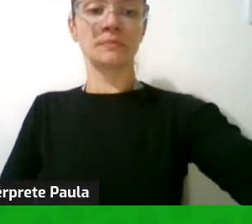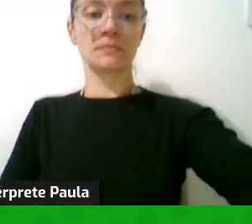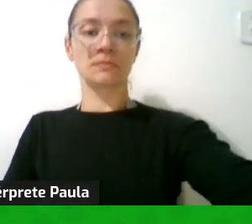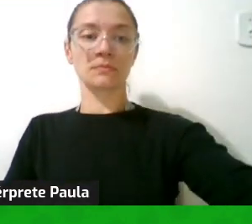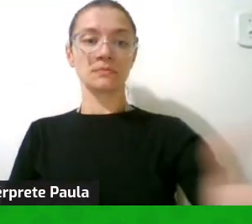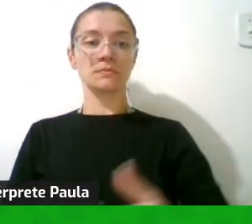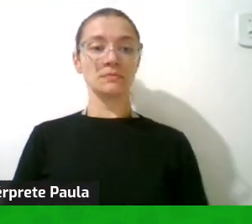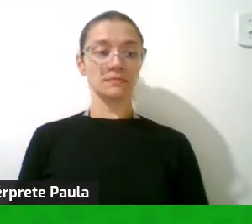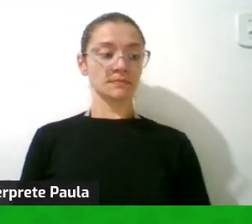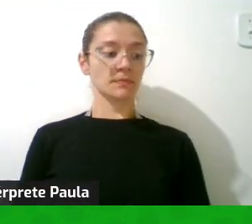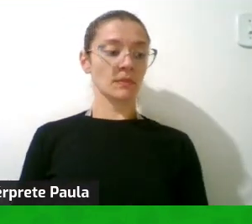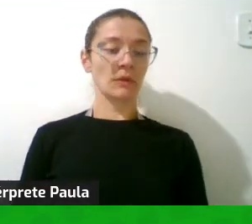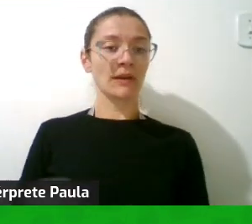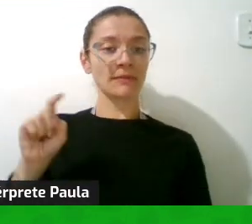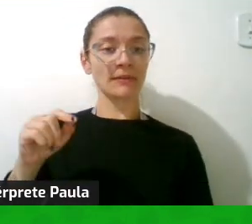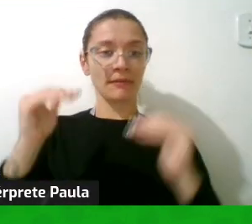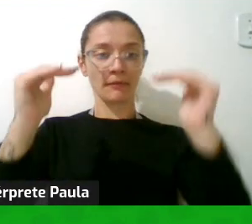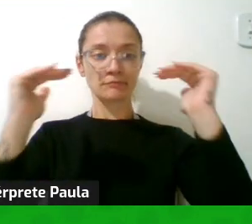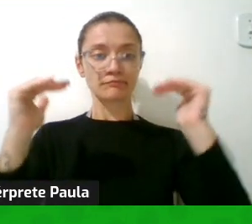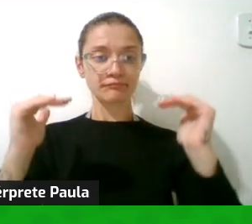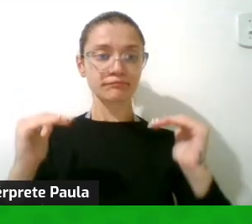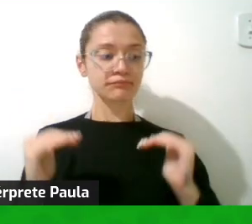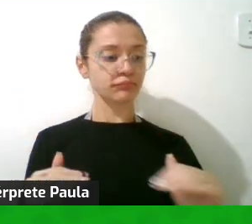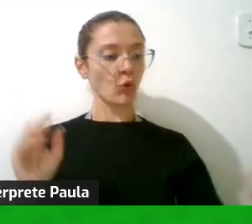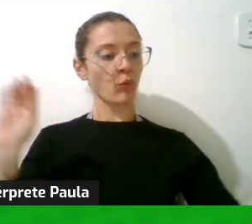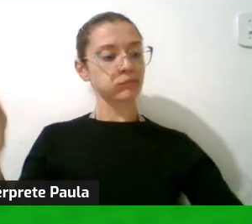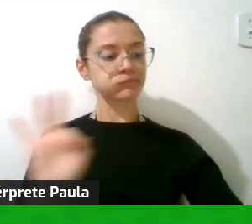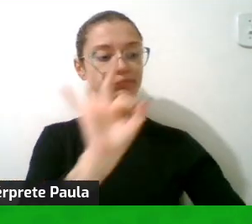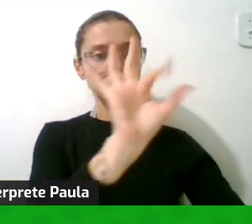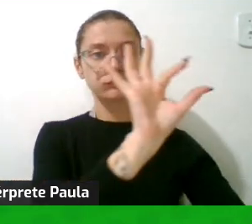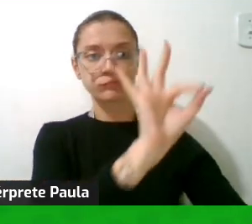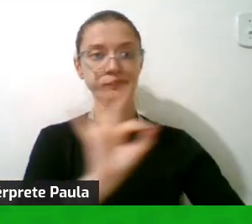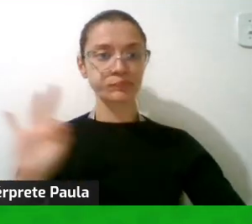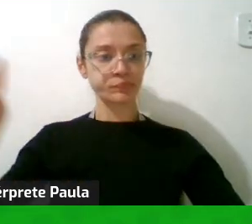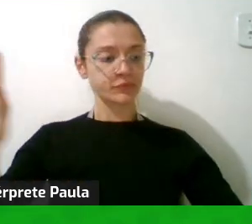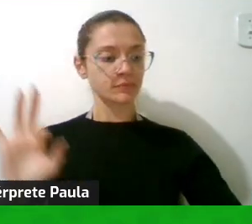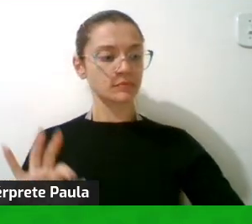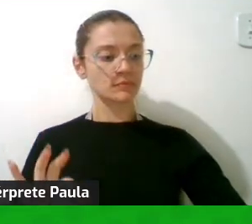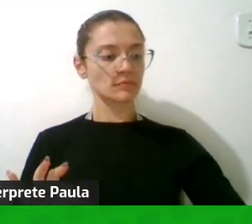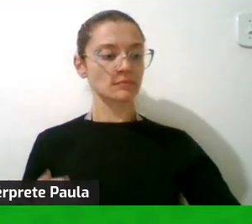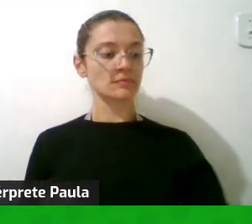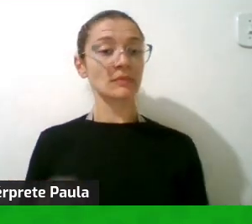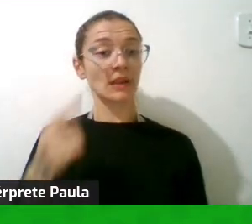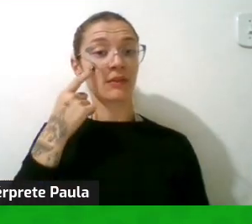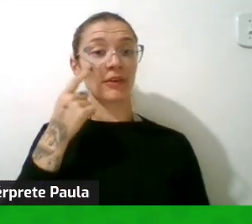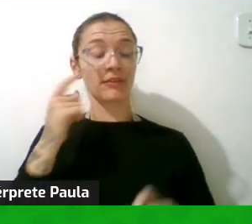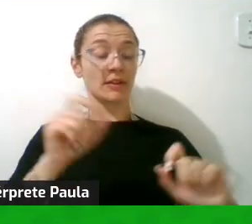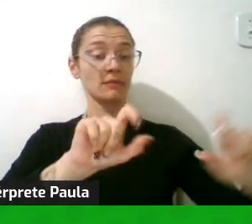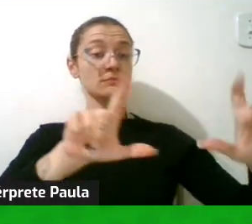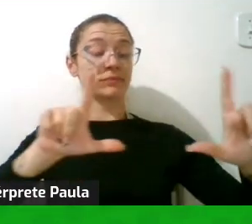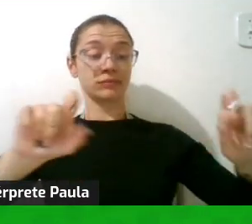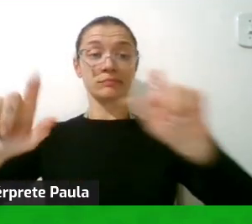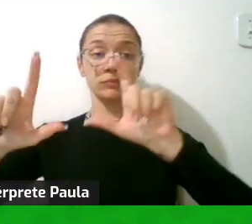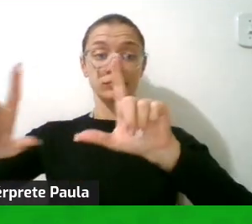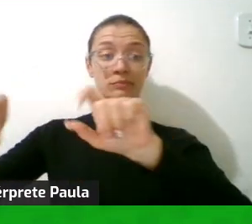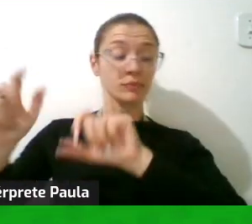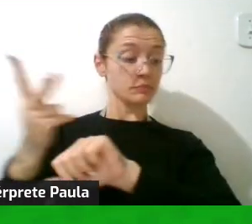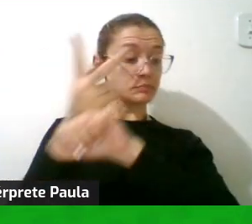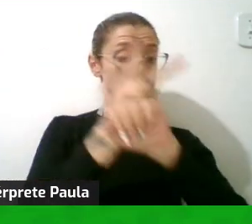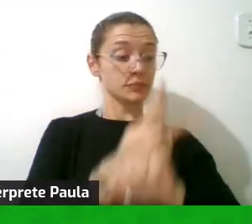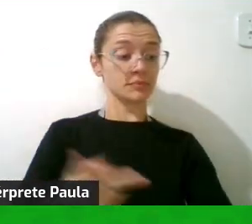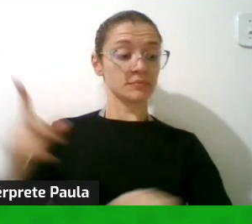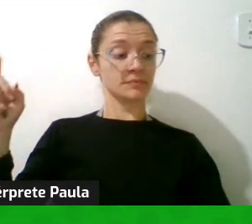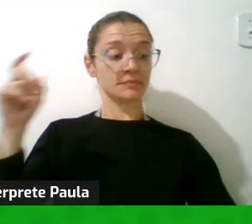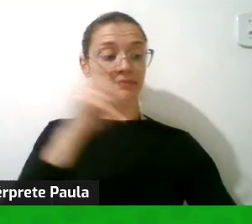começa a descer a tua planilha, ou jogar para o lado a planilha, e quando você está com uma tela gigantesca, para buscar não é tão fácil.